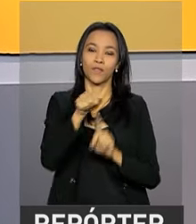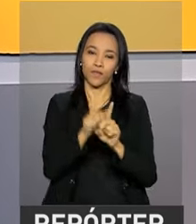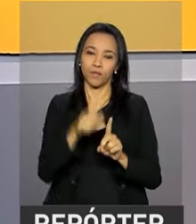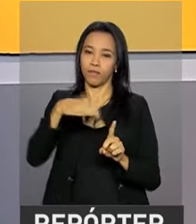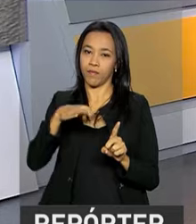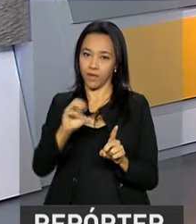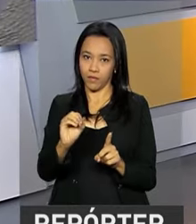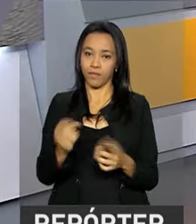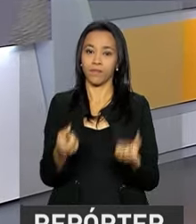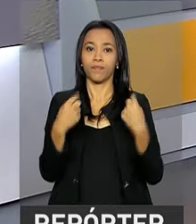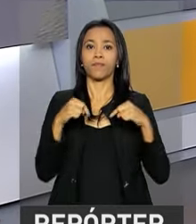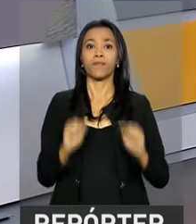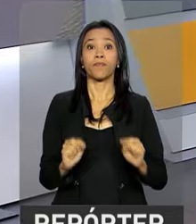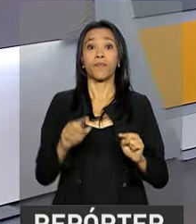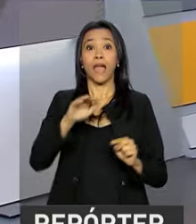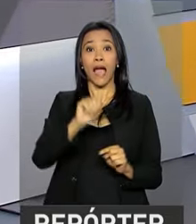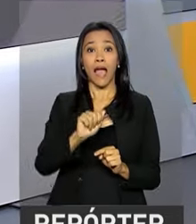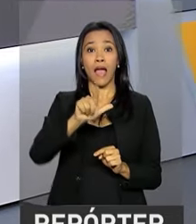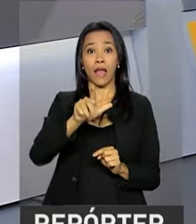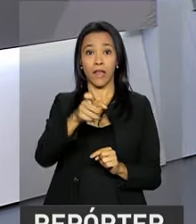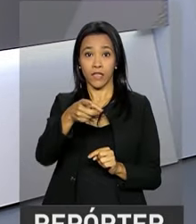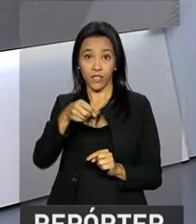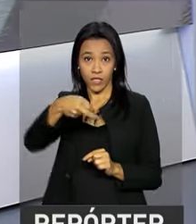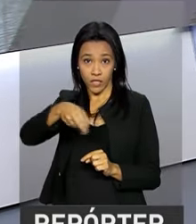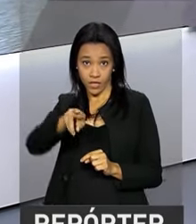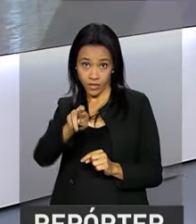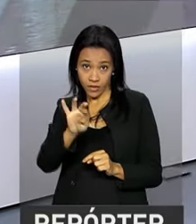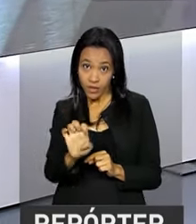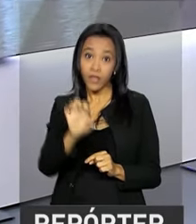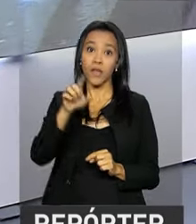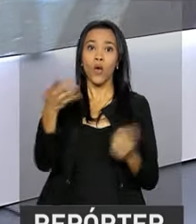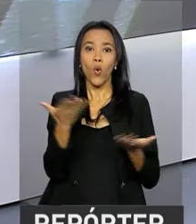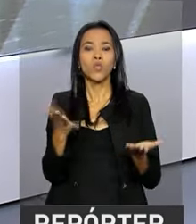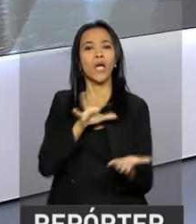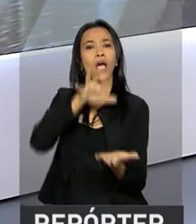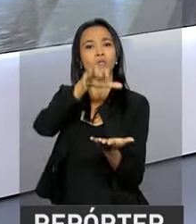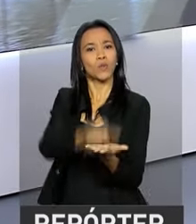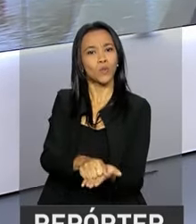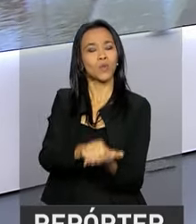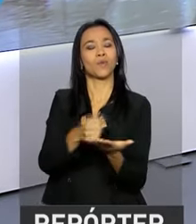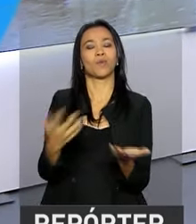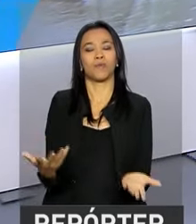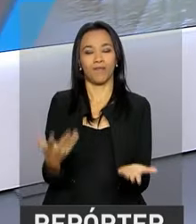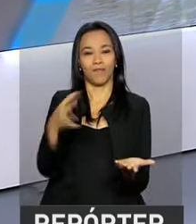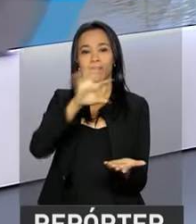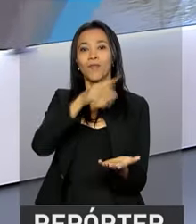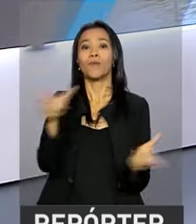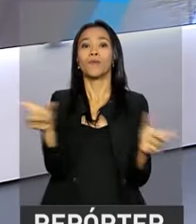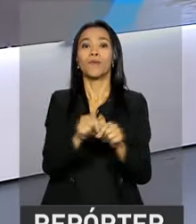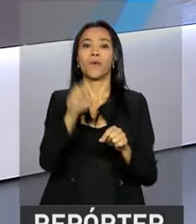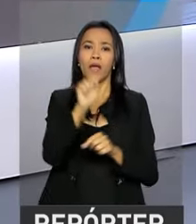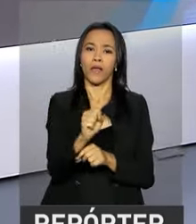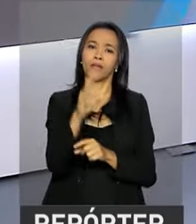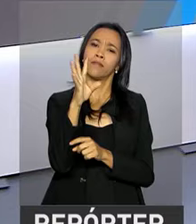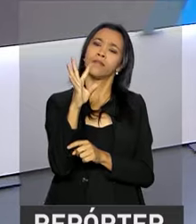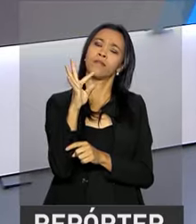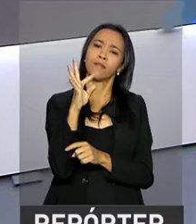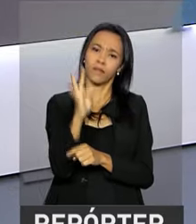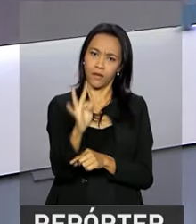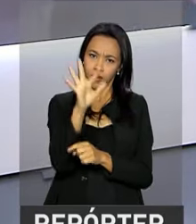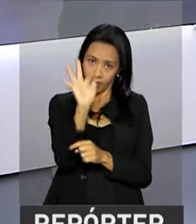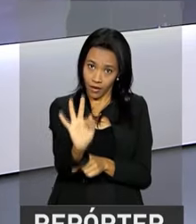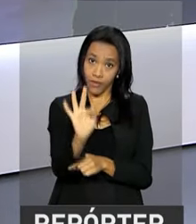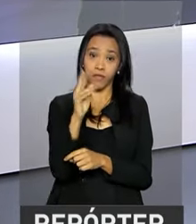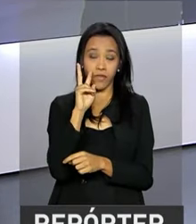Março Alexandre de Moraes Toma Posse hoje no Supremo Tribunal Federal Vamos então saber os detalhes ao vivo com o repórter